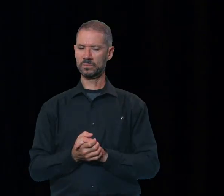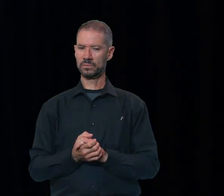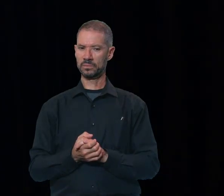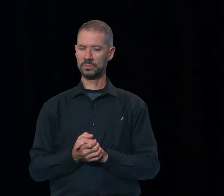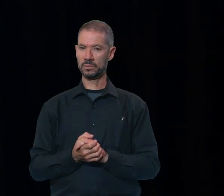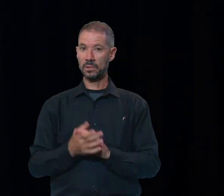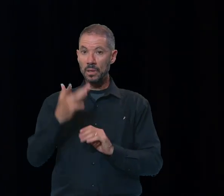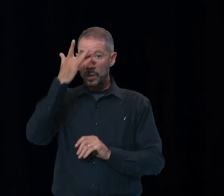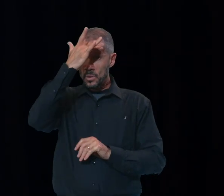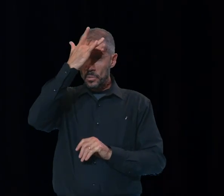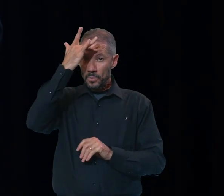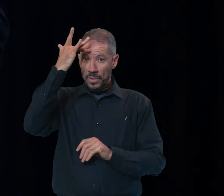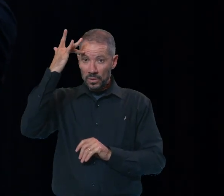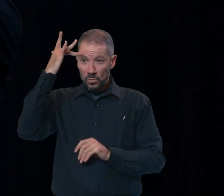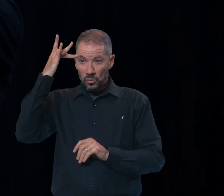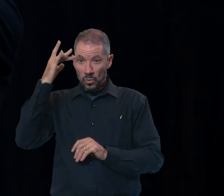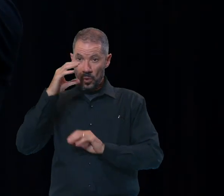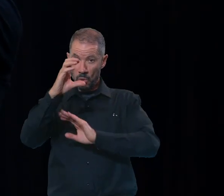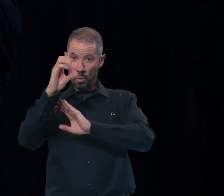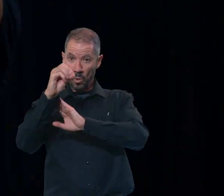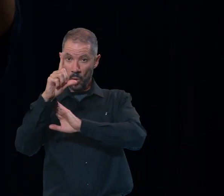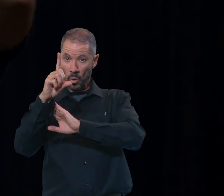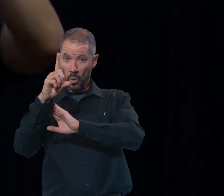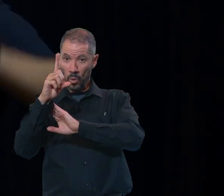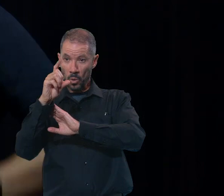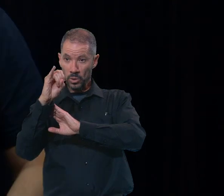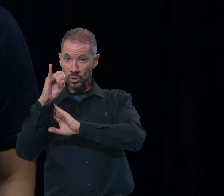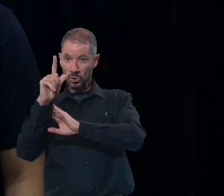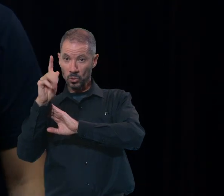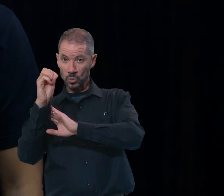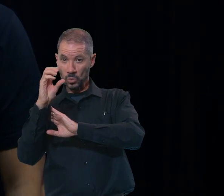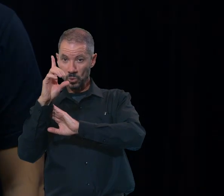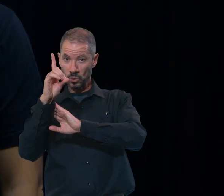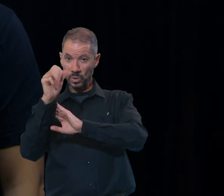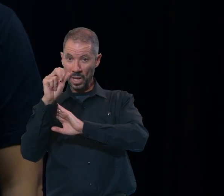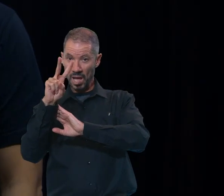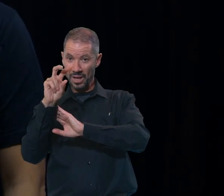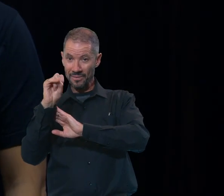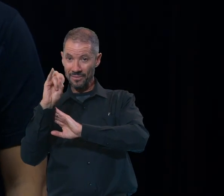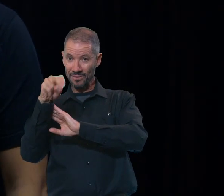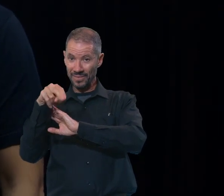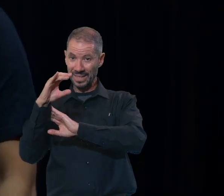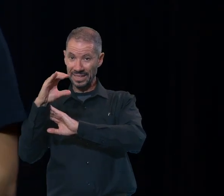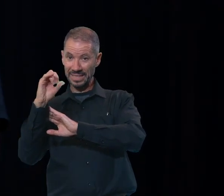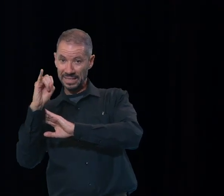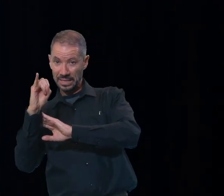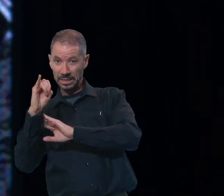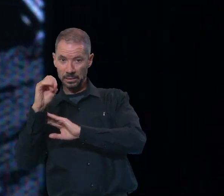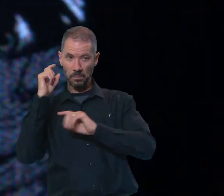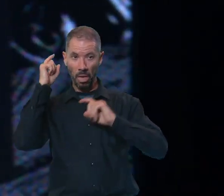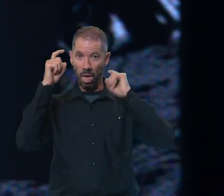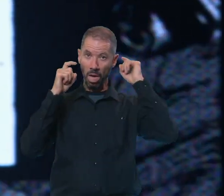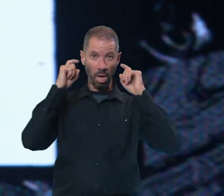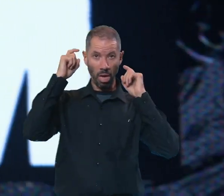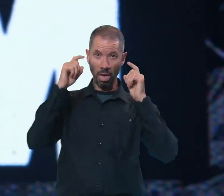O cara começa a ler o Código da Vinci, então, meu Deus do céu, pira a cabeça nos negócios malucos lá. Né?